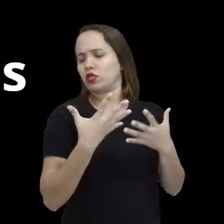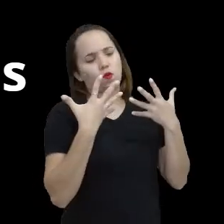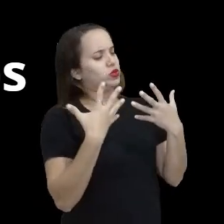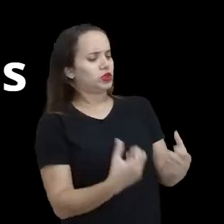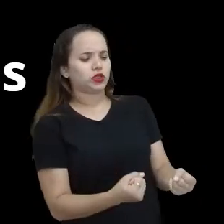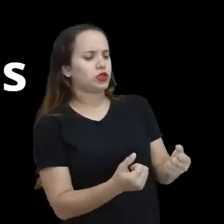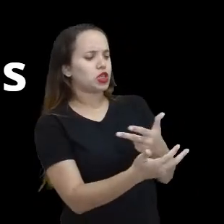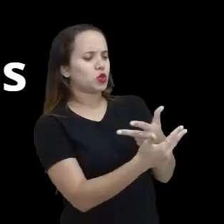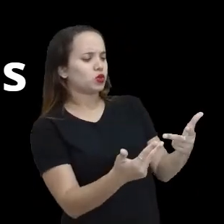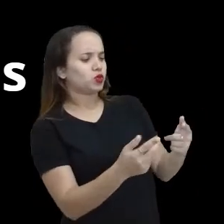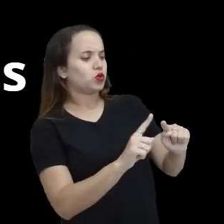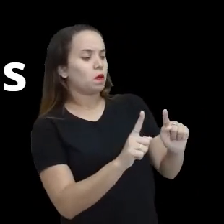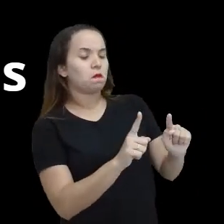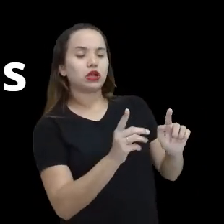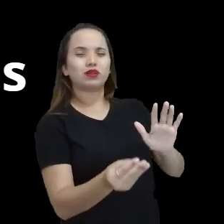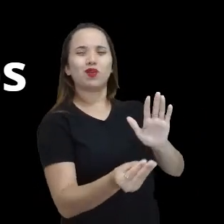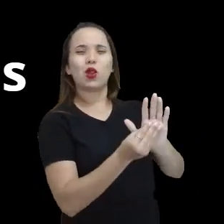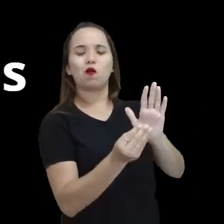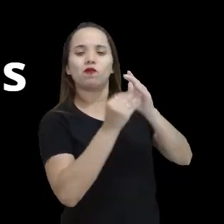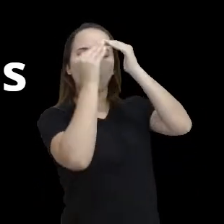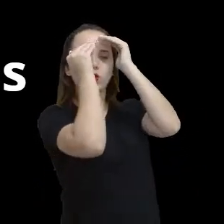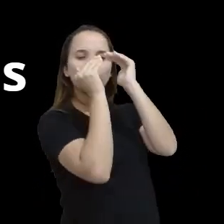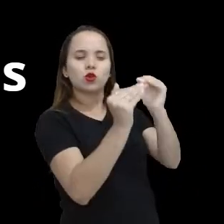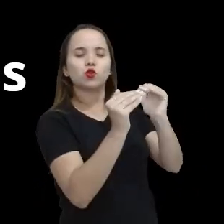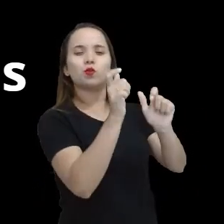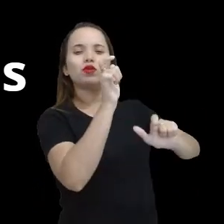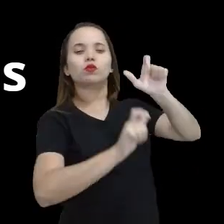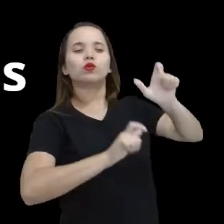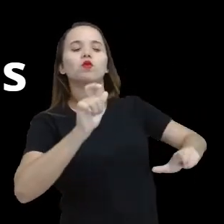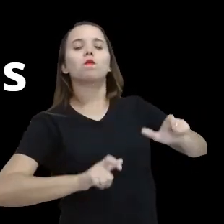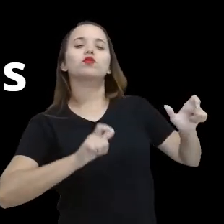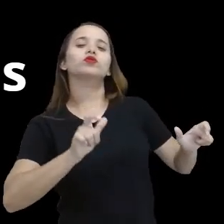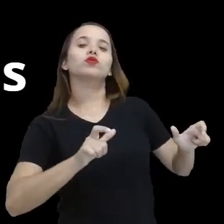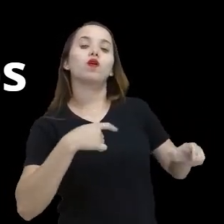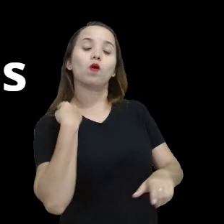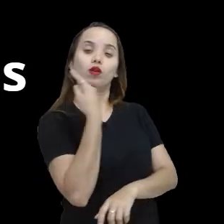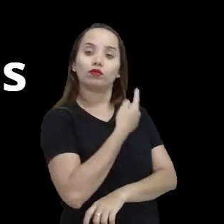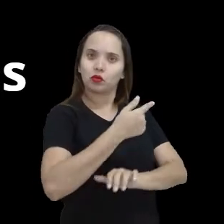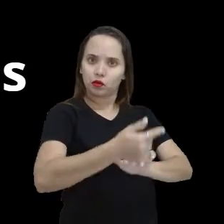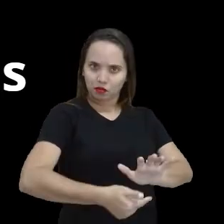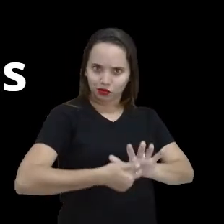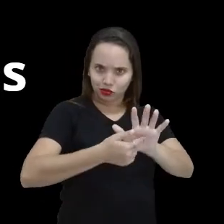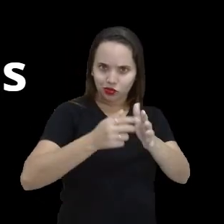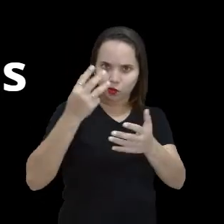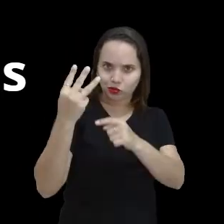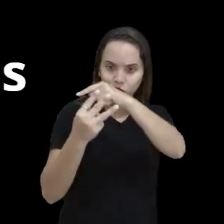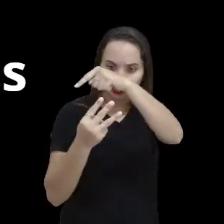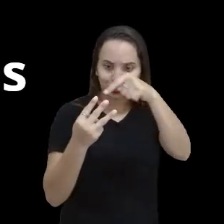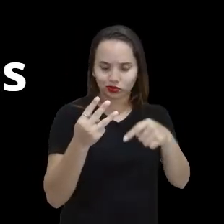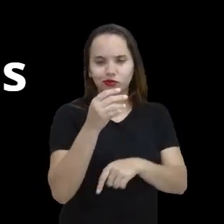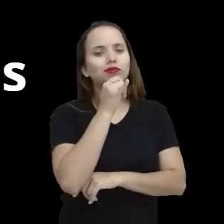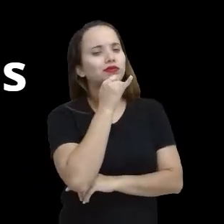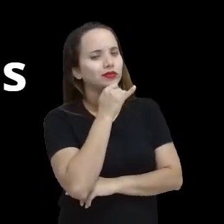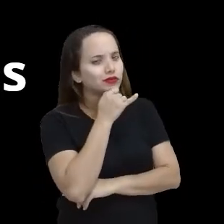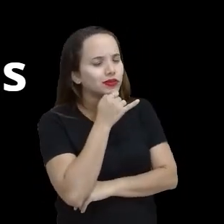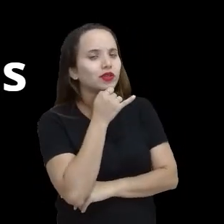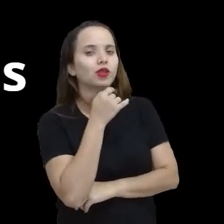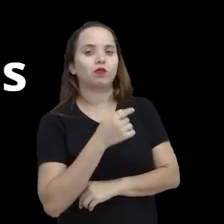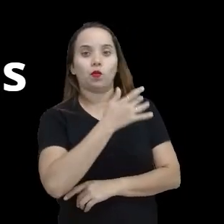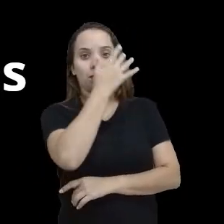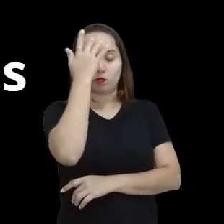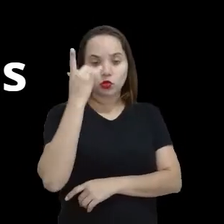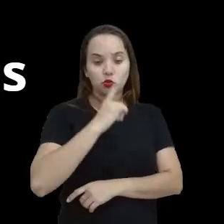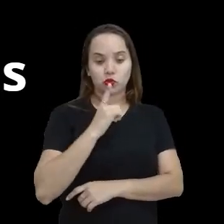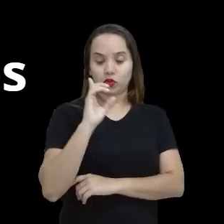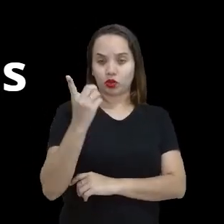resolve desrespeitar as outras pessoas. Trouxemos 3 exemplos diferentes, né? As pessoas com